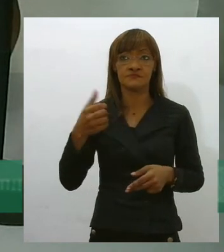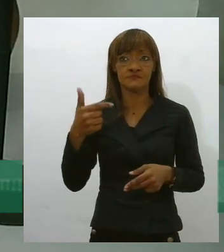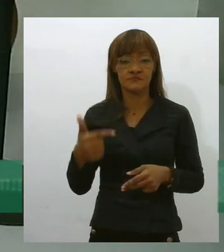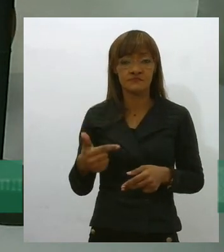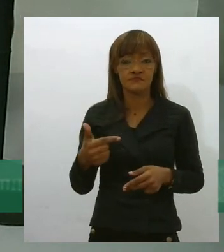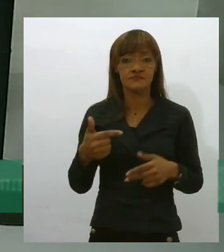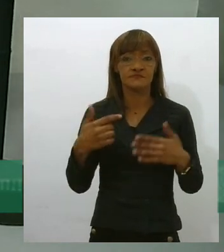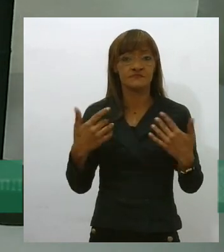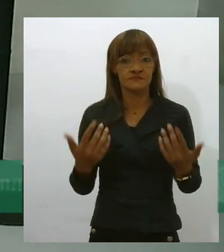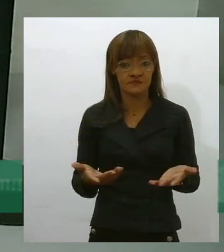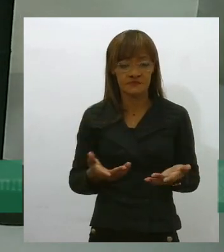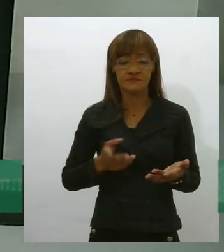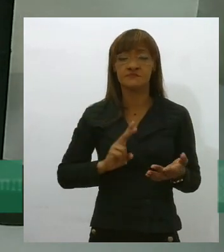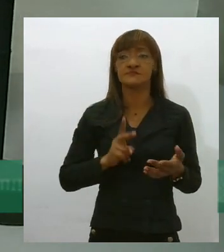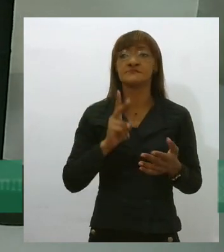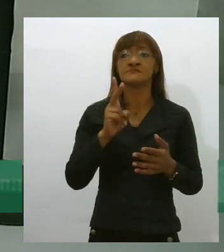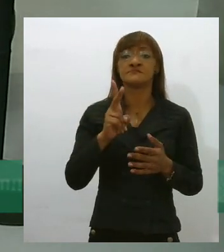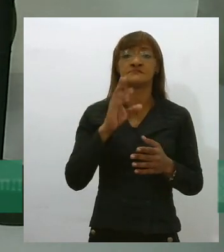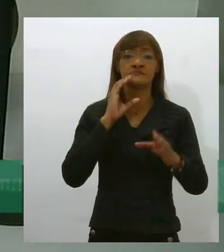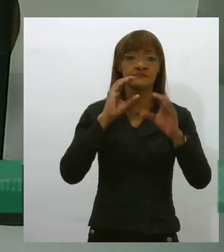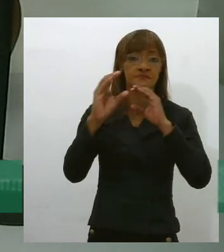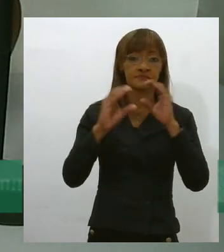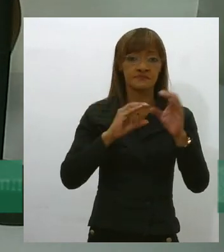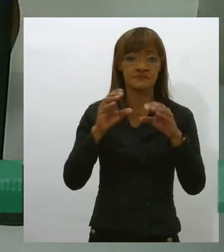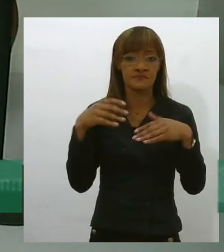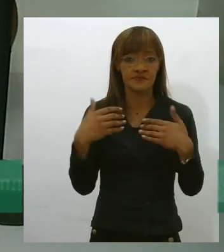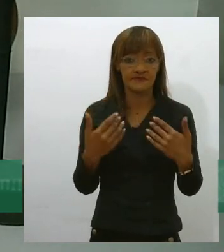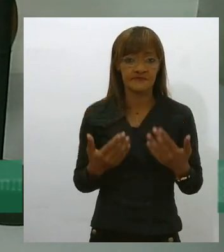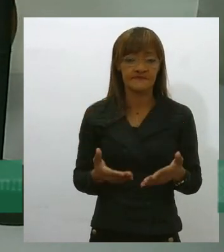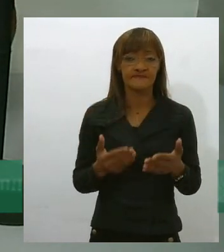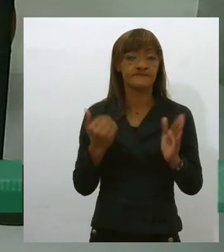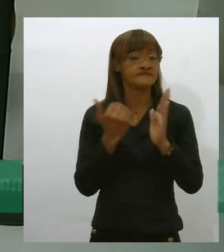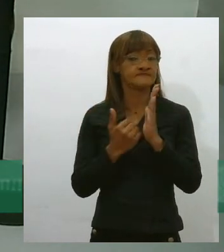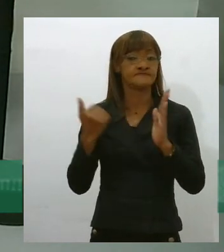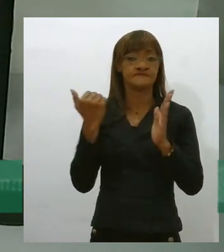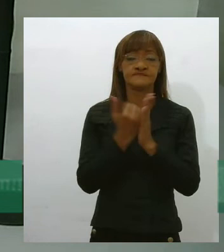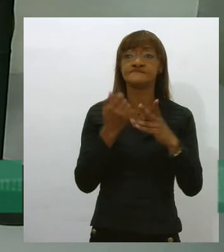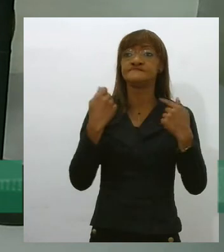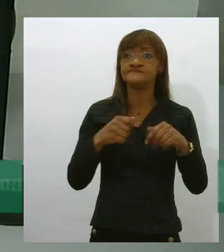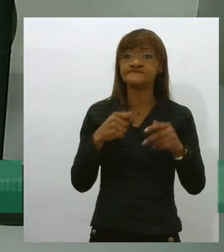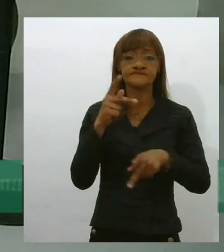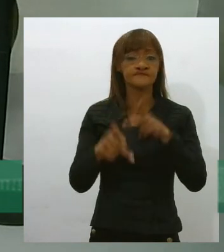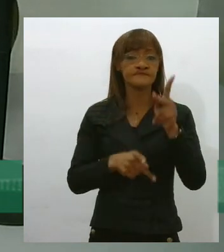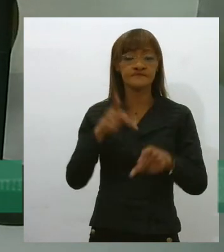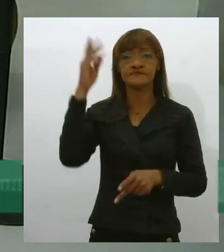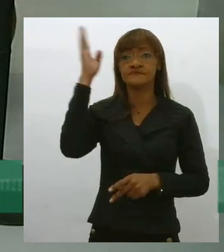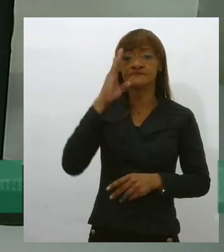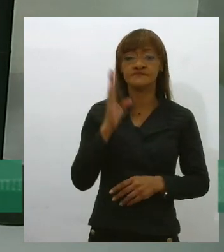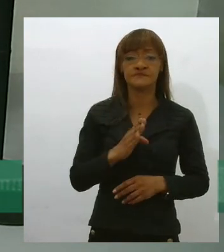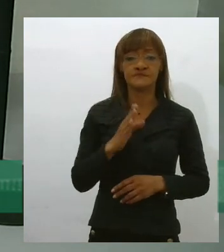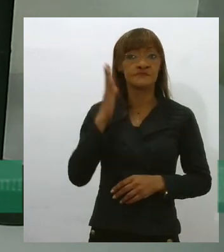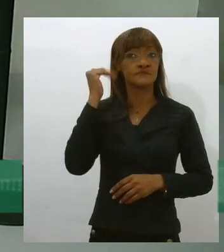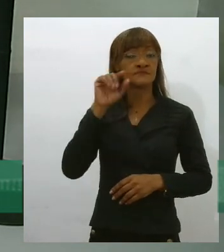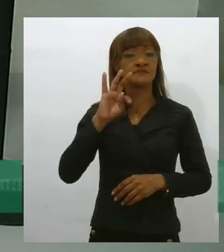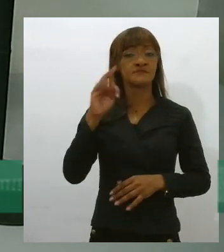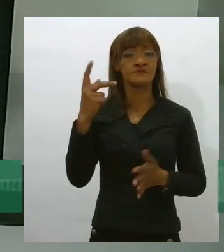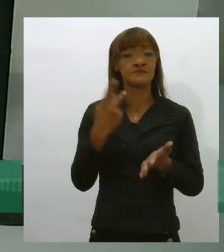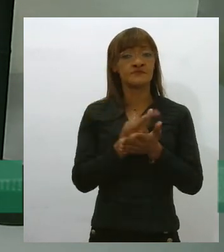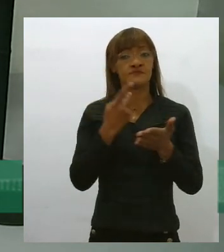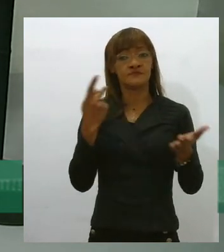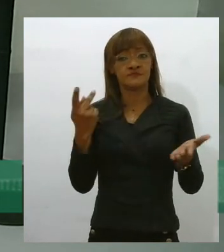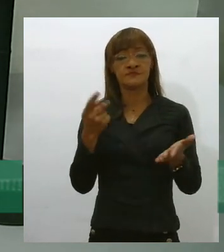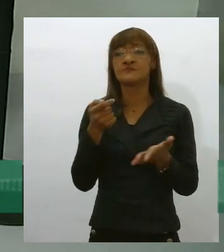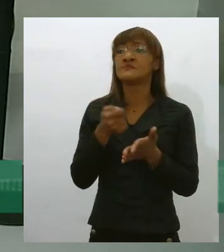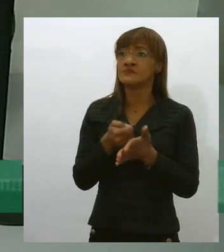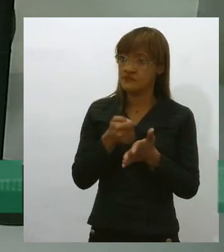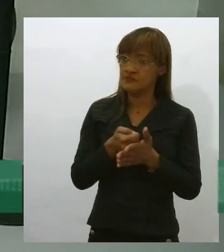regionalização da comunicação sobre ampliação que é preciso que a população brasileira saiba que está acontecendo para a gente cobrar e os